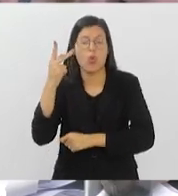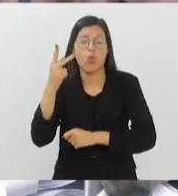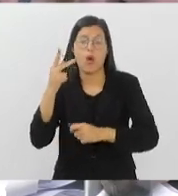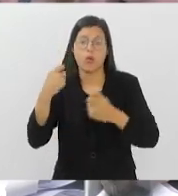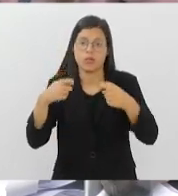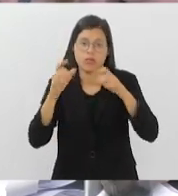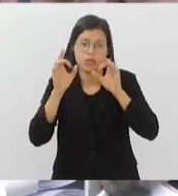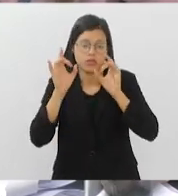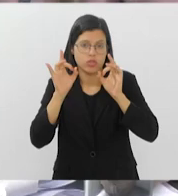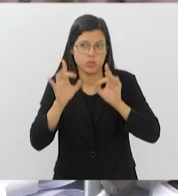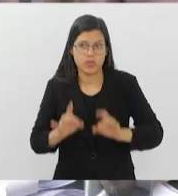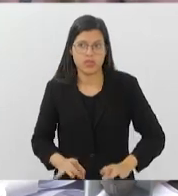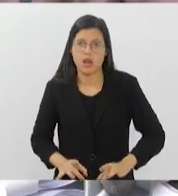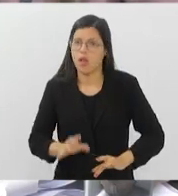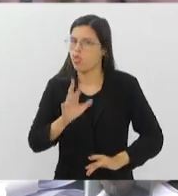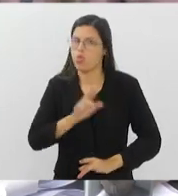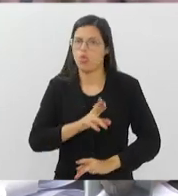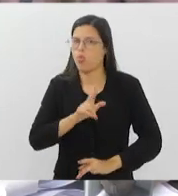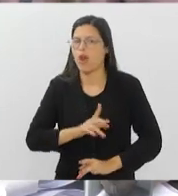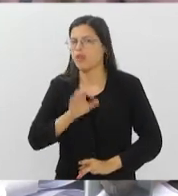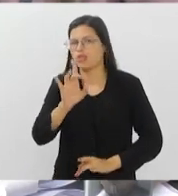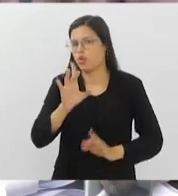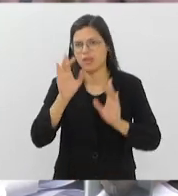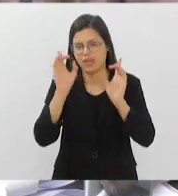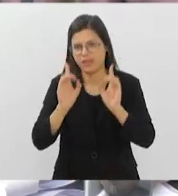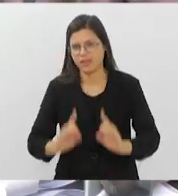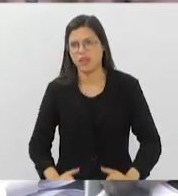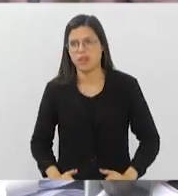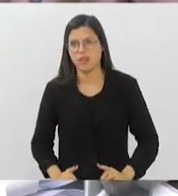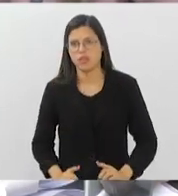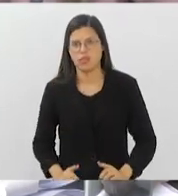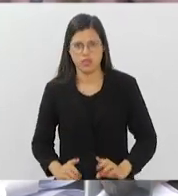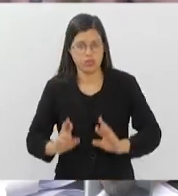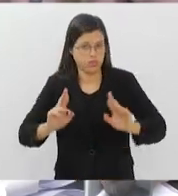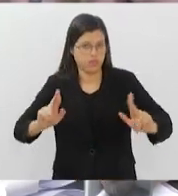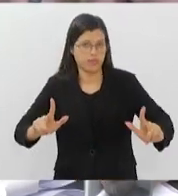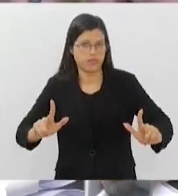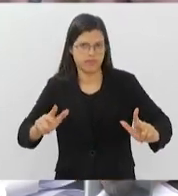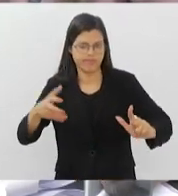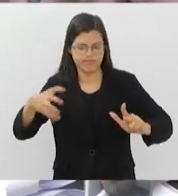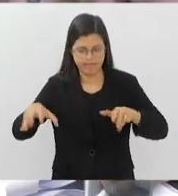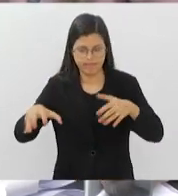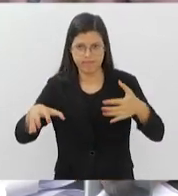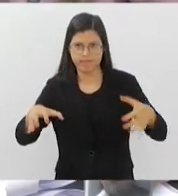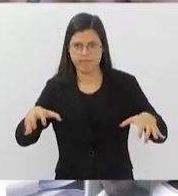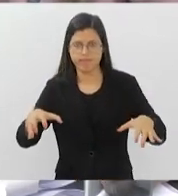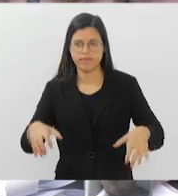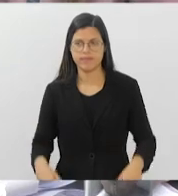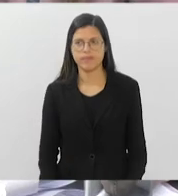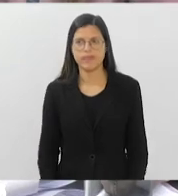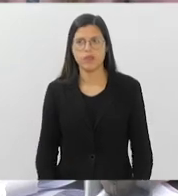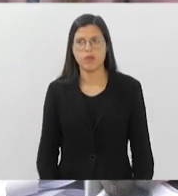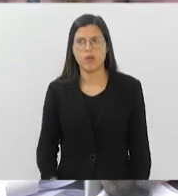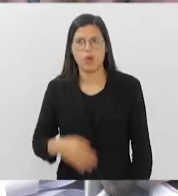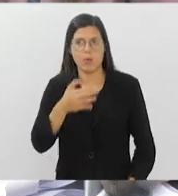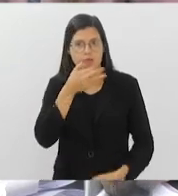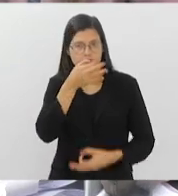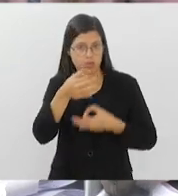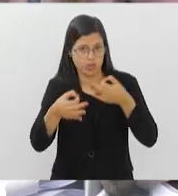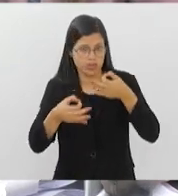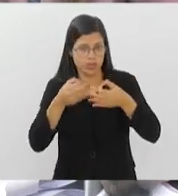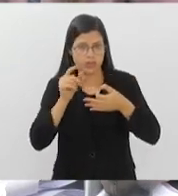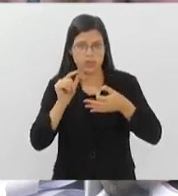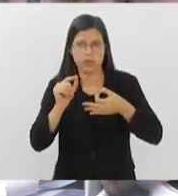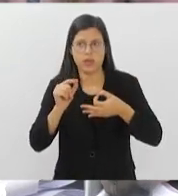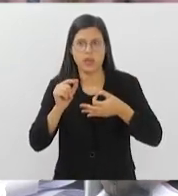com deficiência, são pessoas que possuem necessidades especiais. E aqui, uma sugestão,